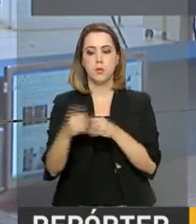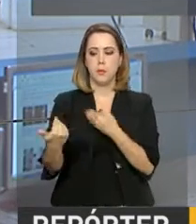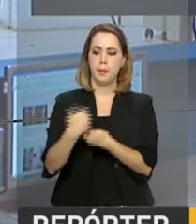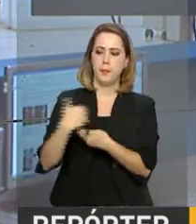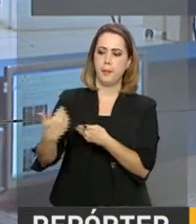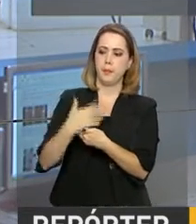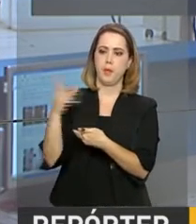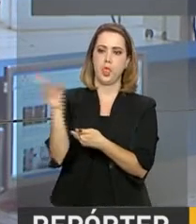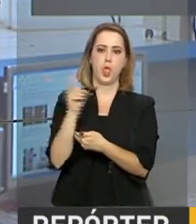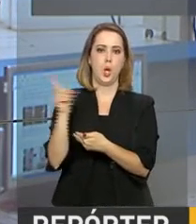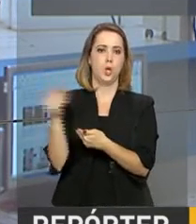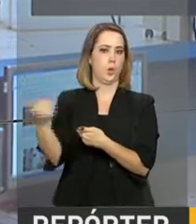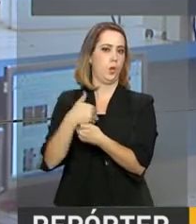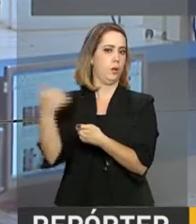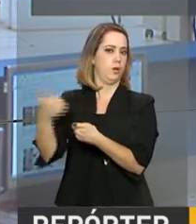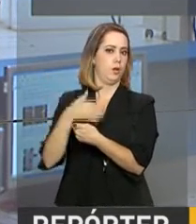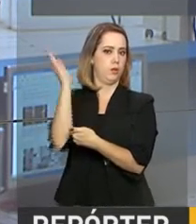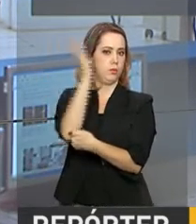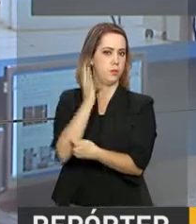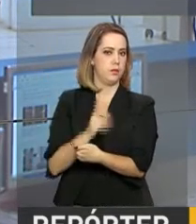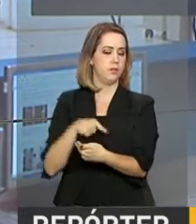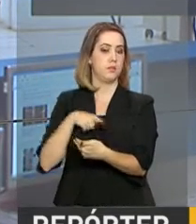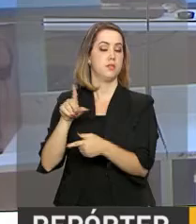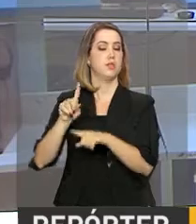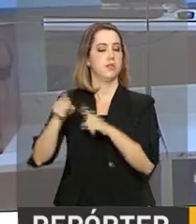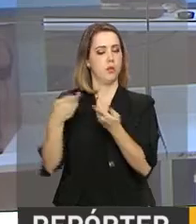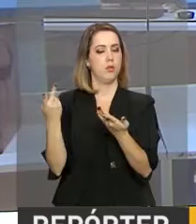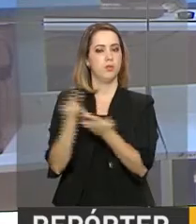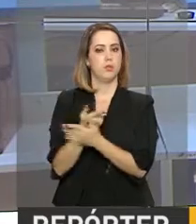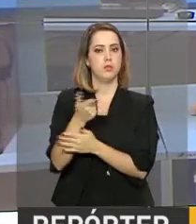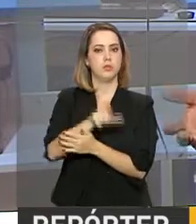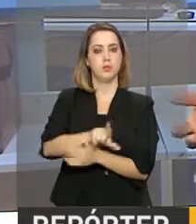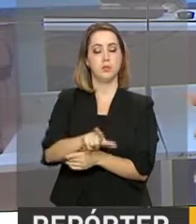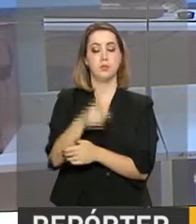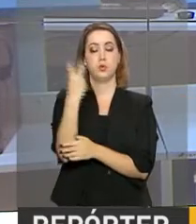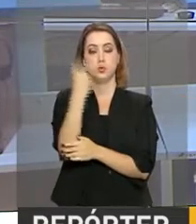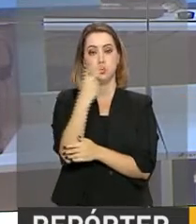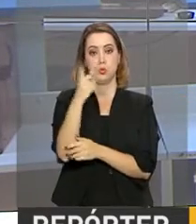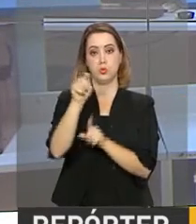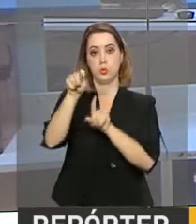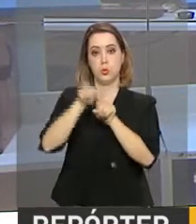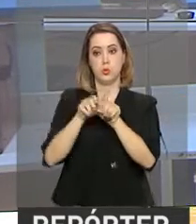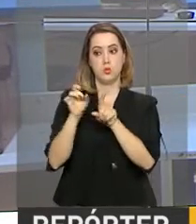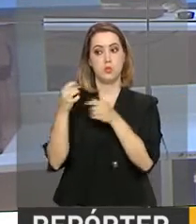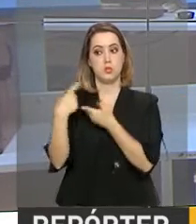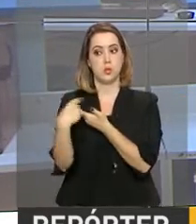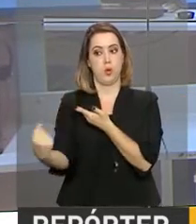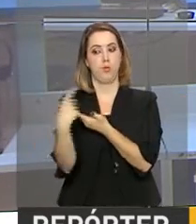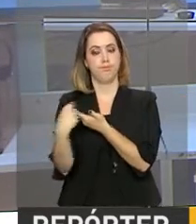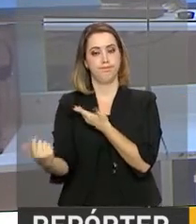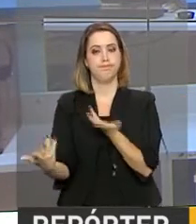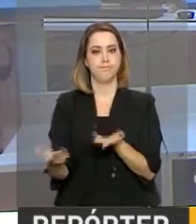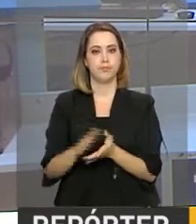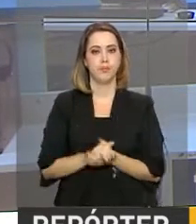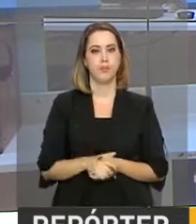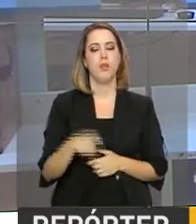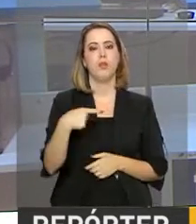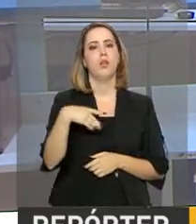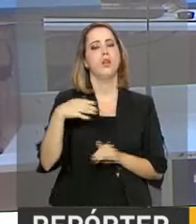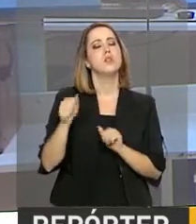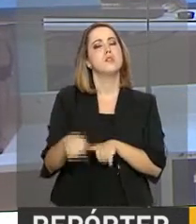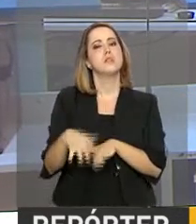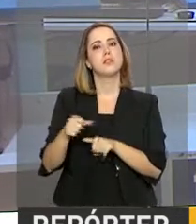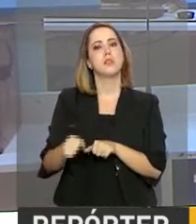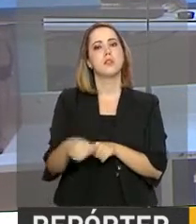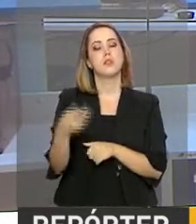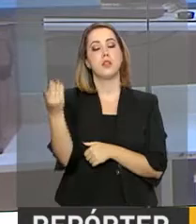país acontece após dois meses retiradas em relação a setembro o preço do dólar também caiu no final do mês passado